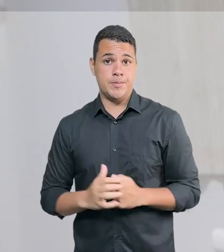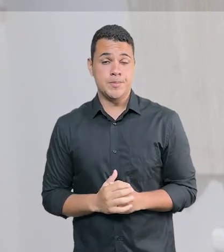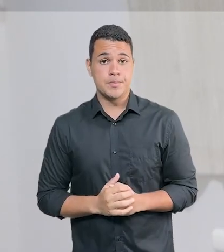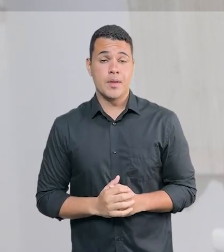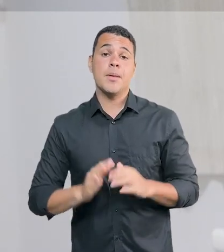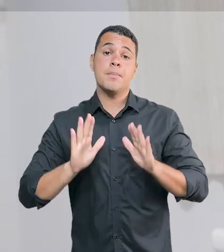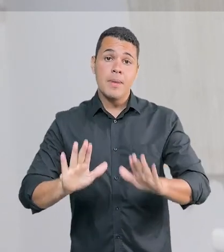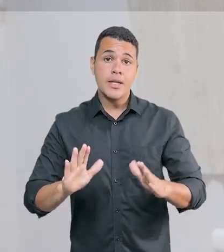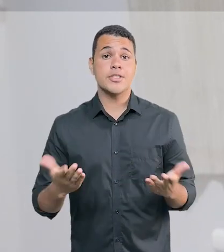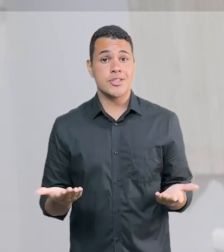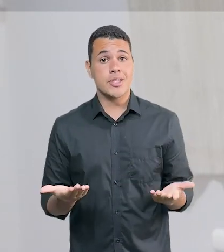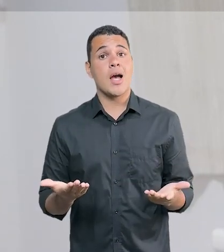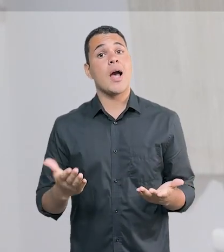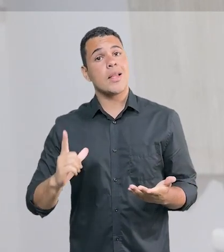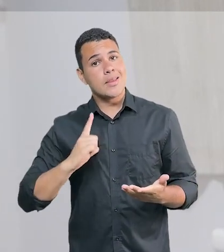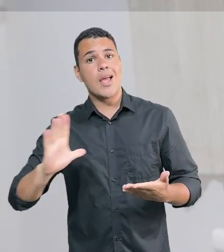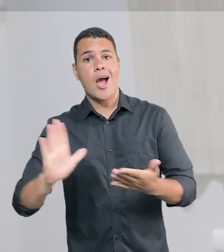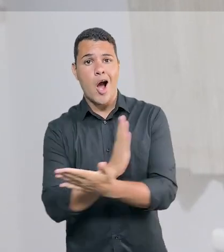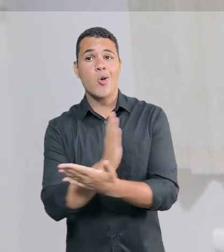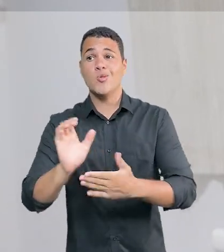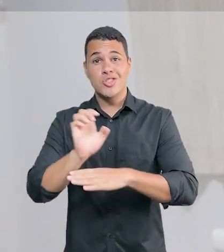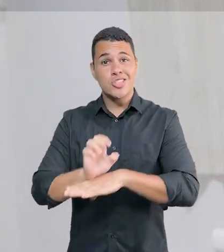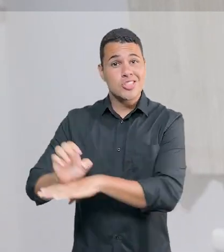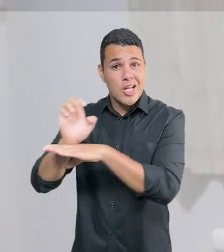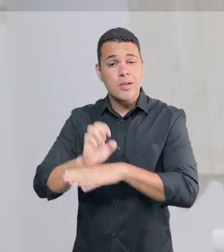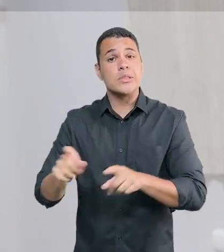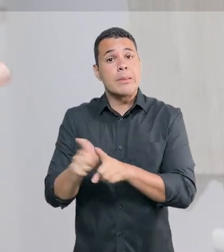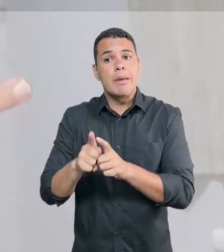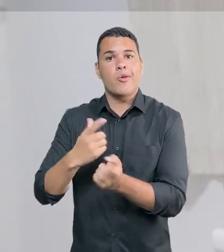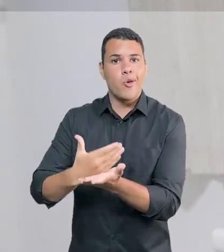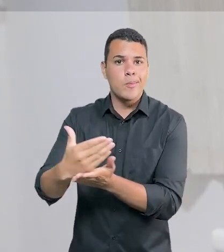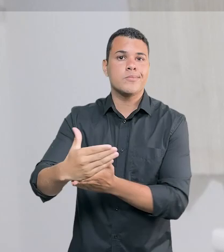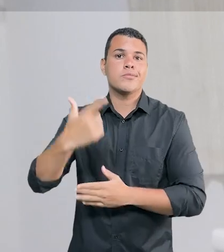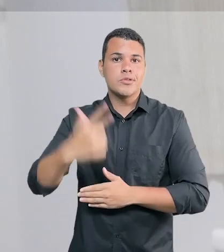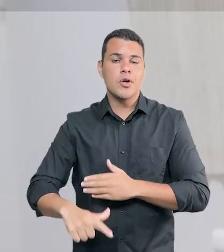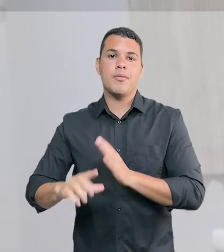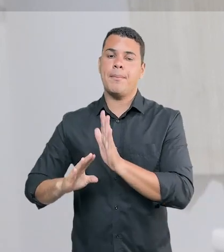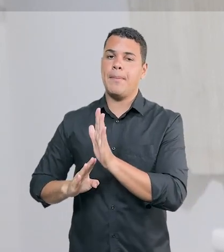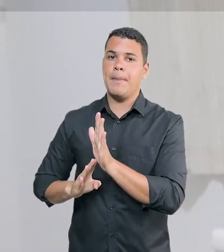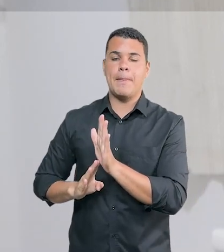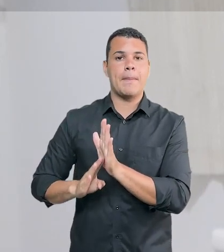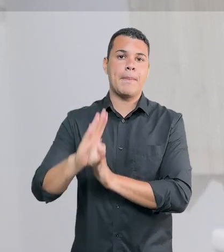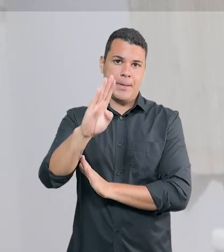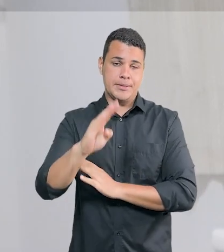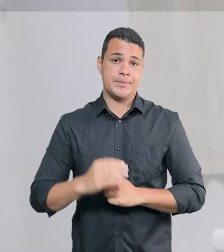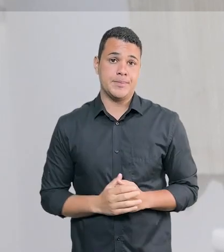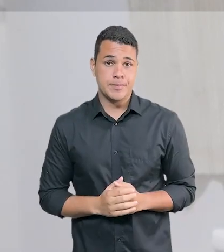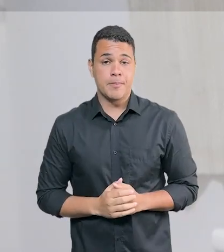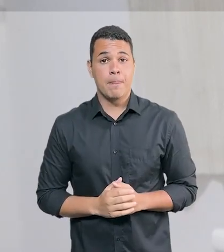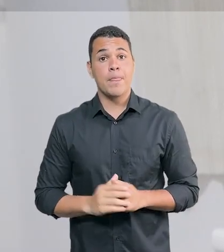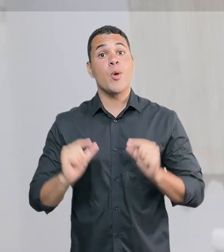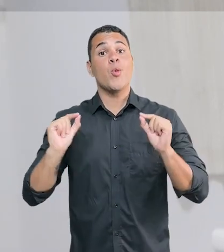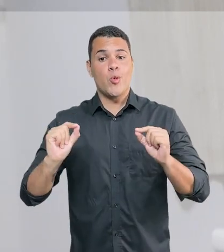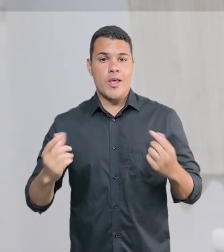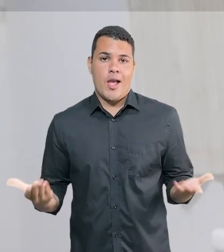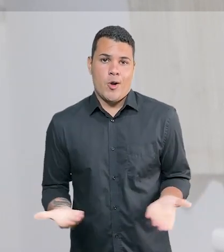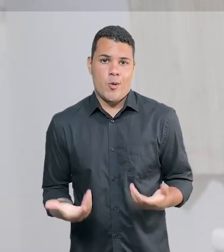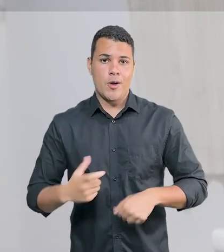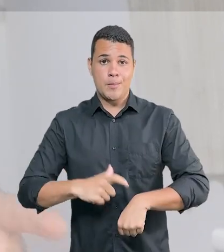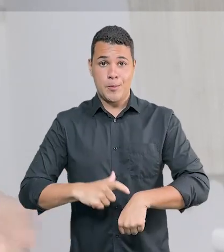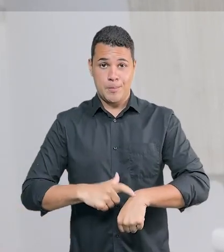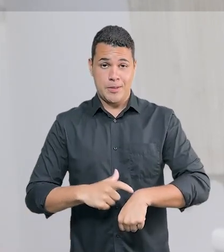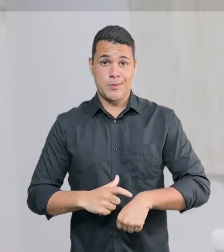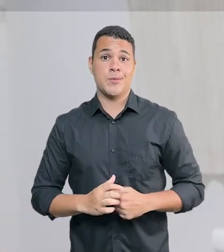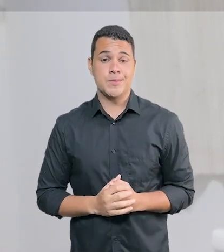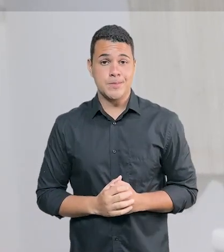processo, mas nós temos, né, outros entrando e recém-iniciando, né, esse crescimento. Então, o que que a gente tem nesse momento,